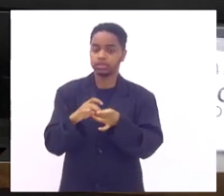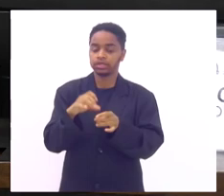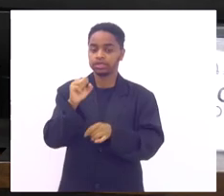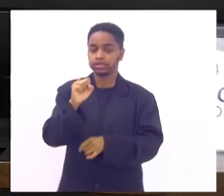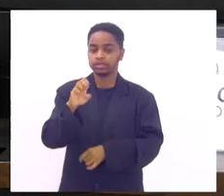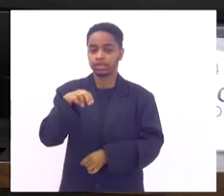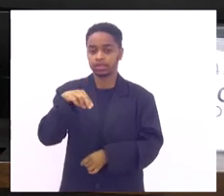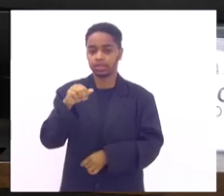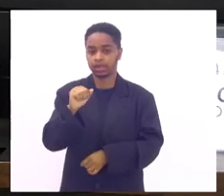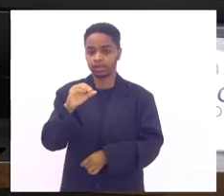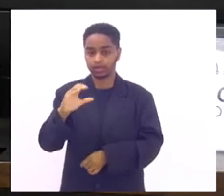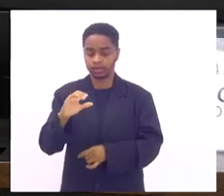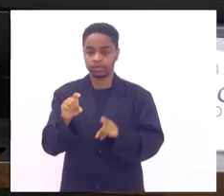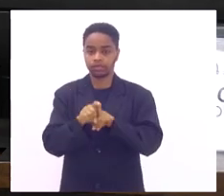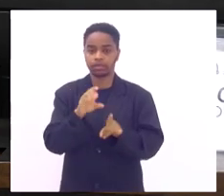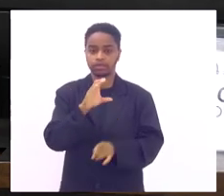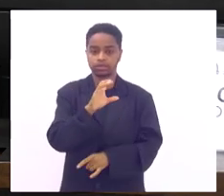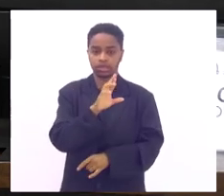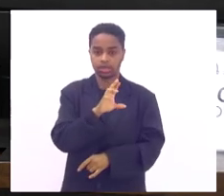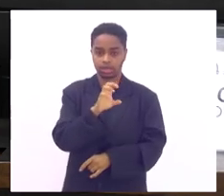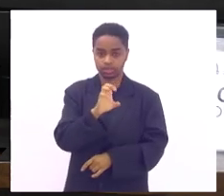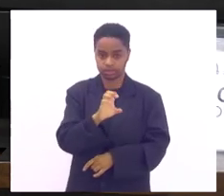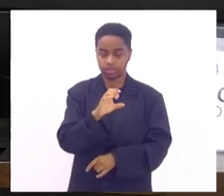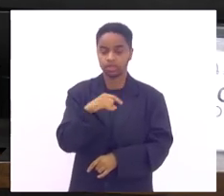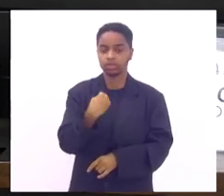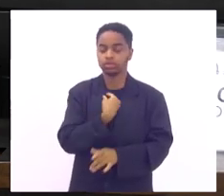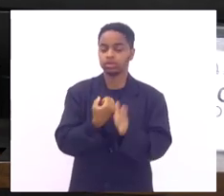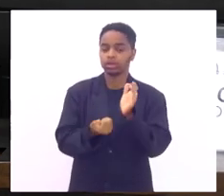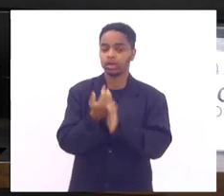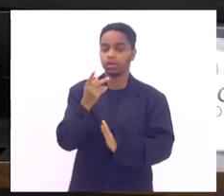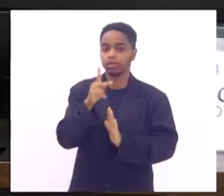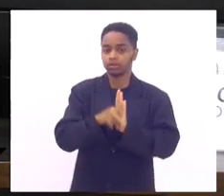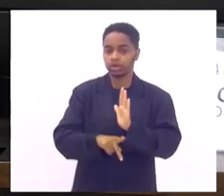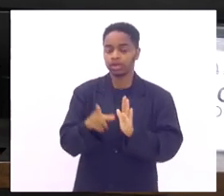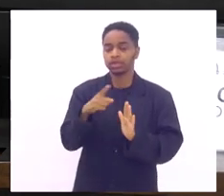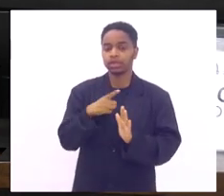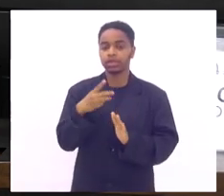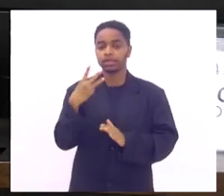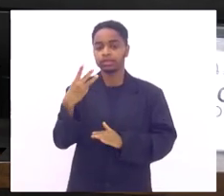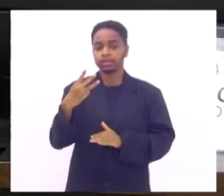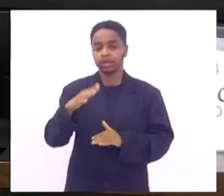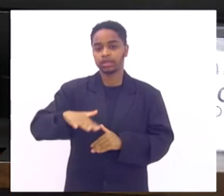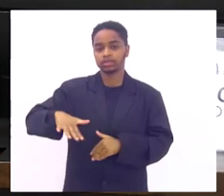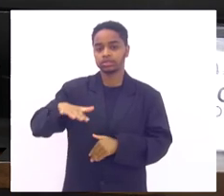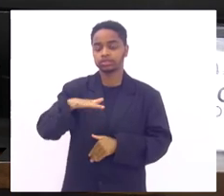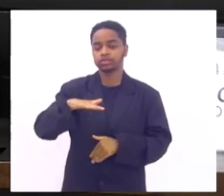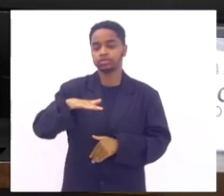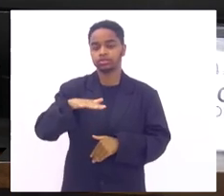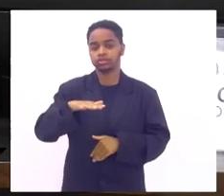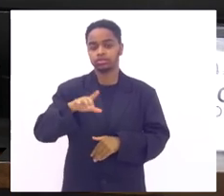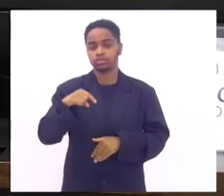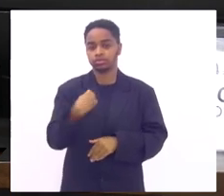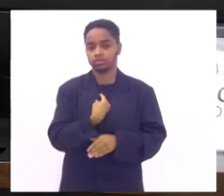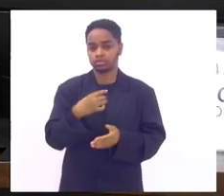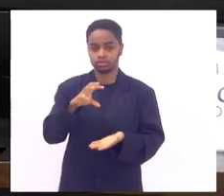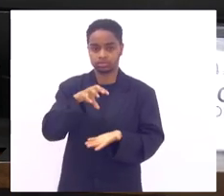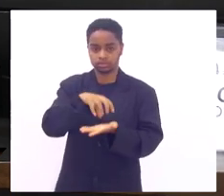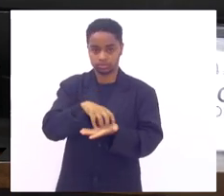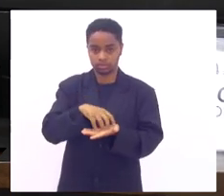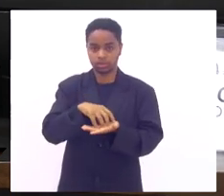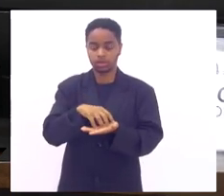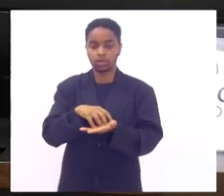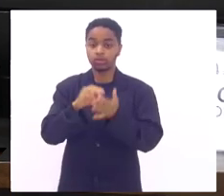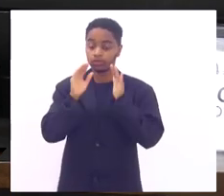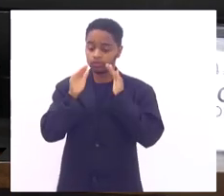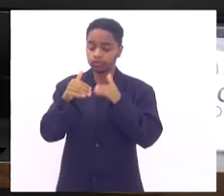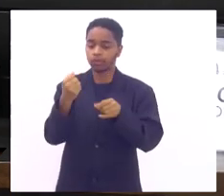criou o projeto Capacita CRC-SENAC. São 3 andares lá na nossa sede do CRC, completamente